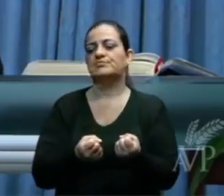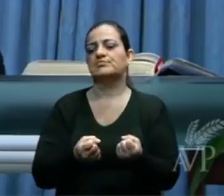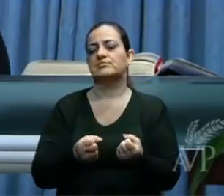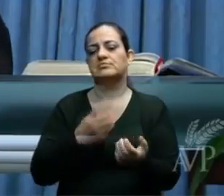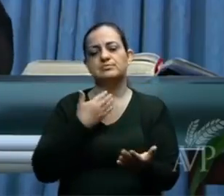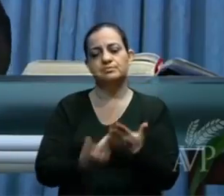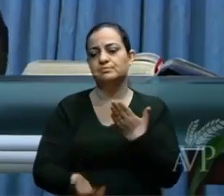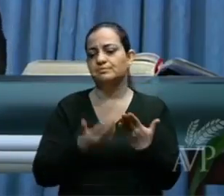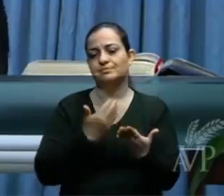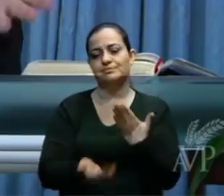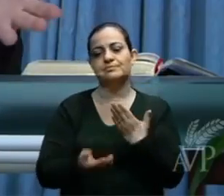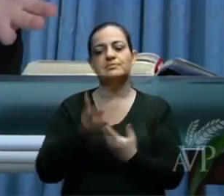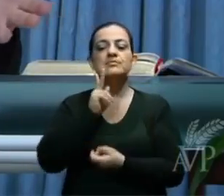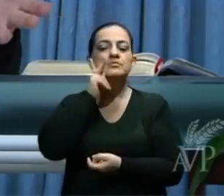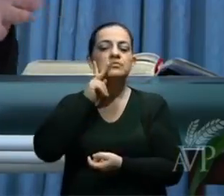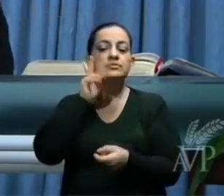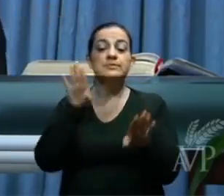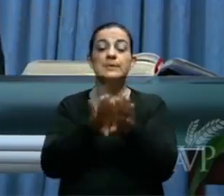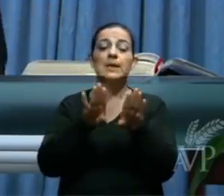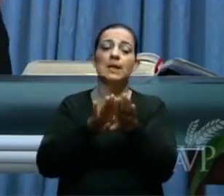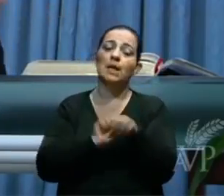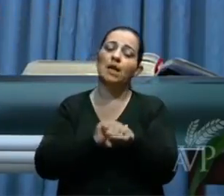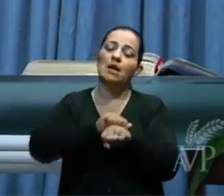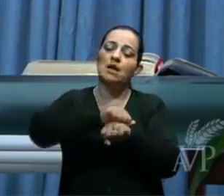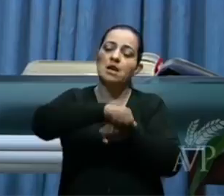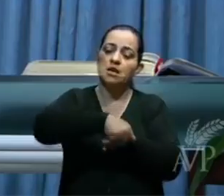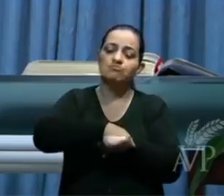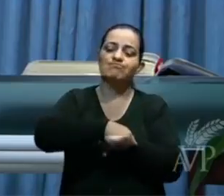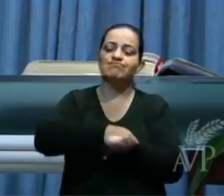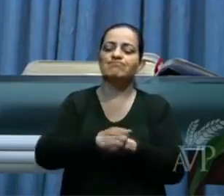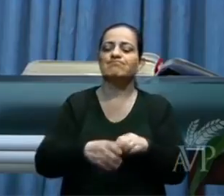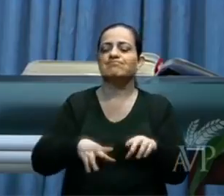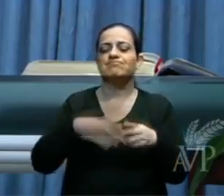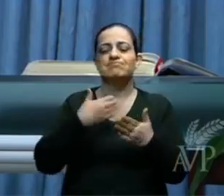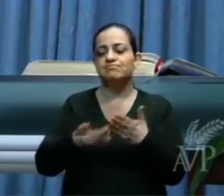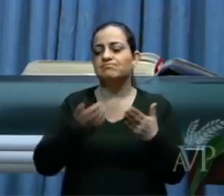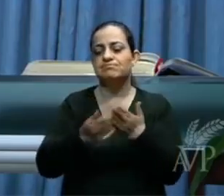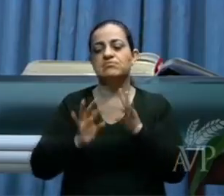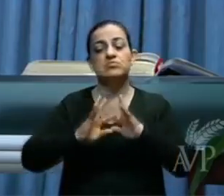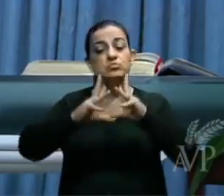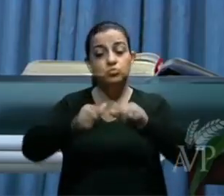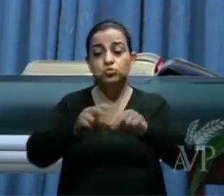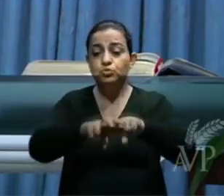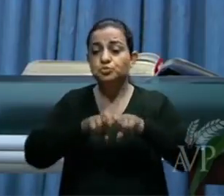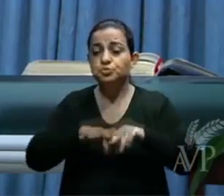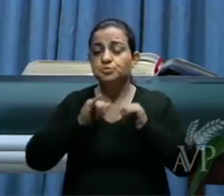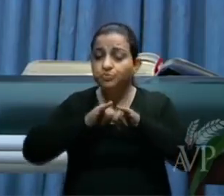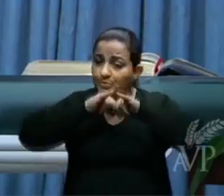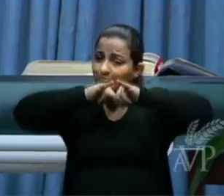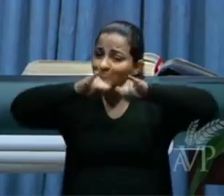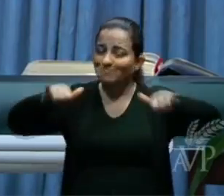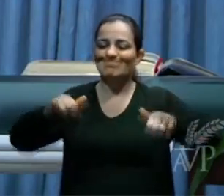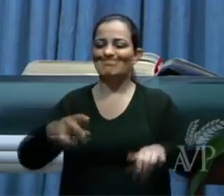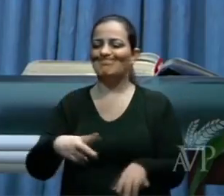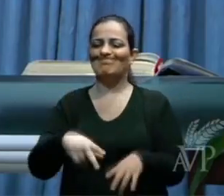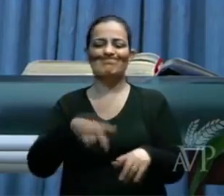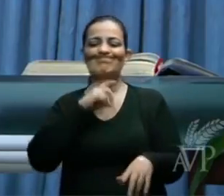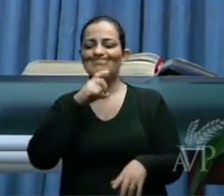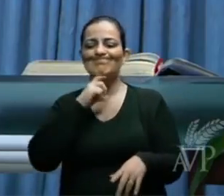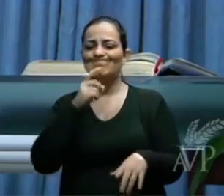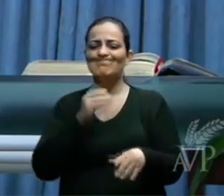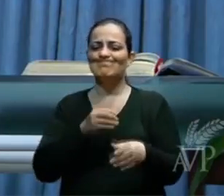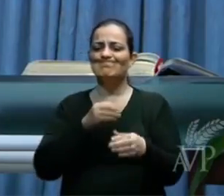e se vai o curso também se vai o outro por isso a mensagem ela não cabe em